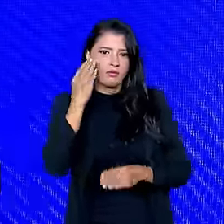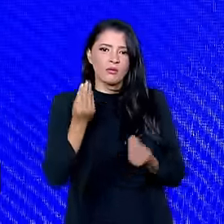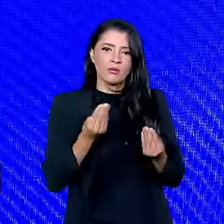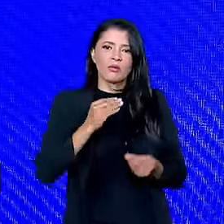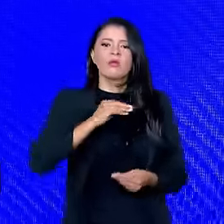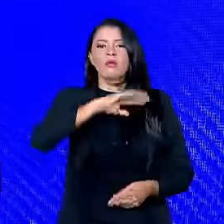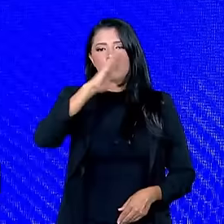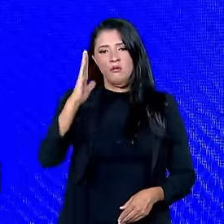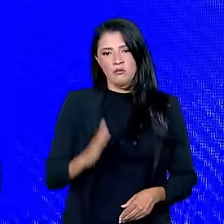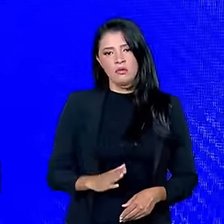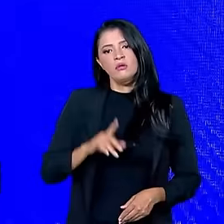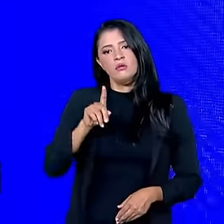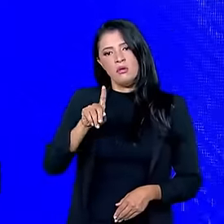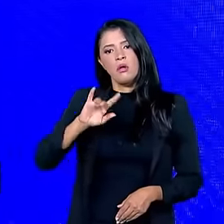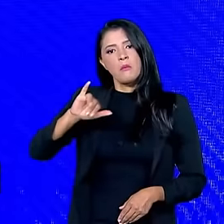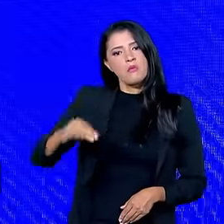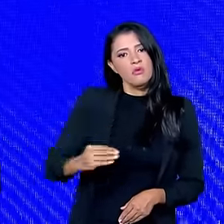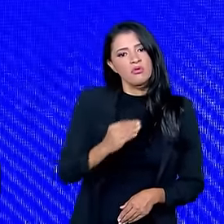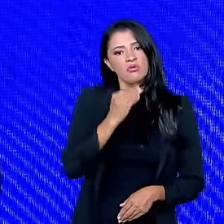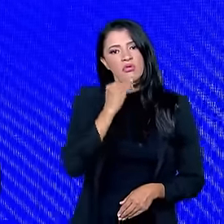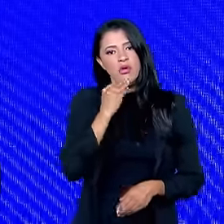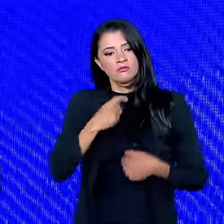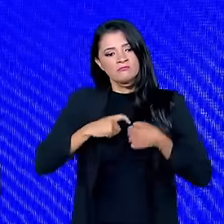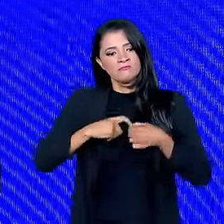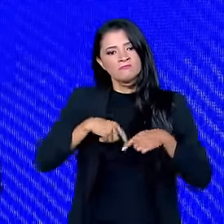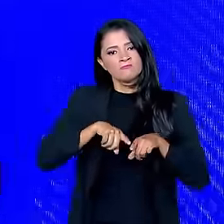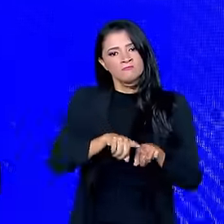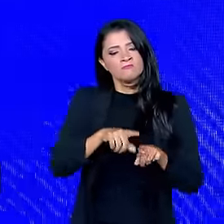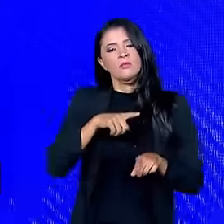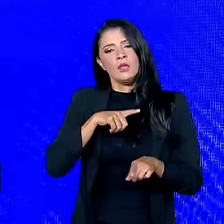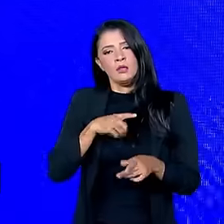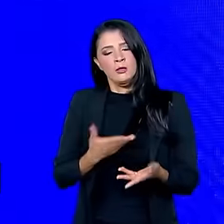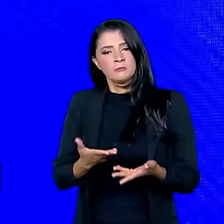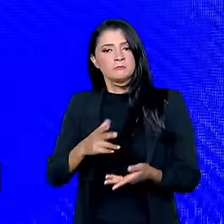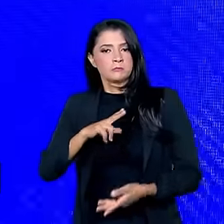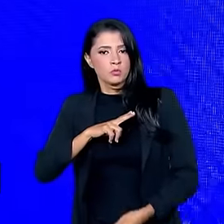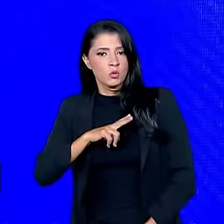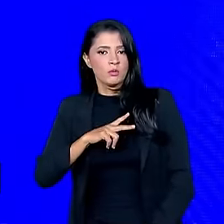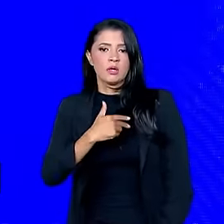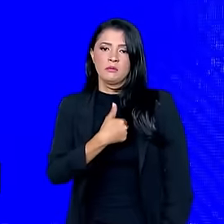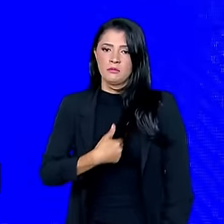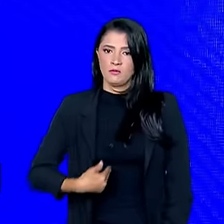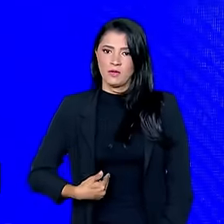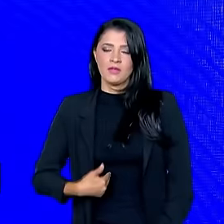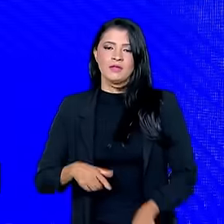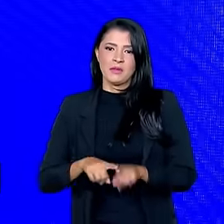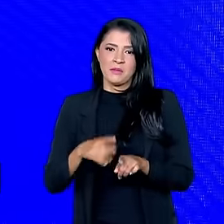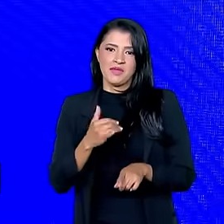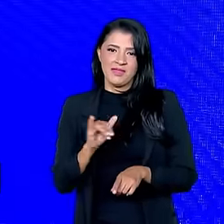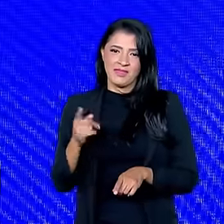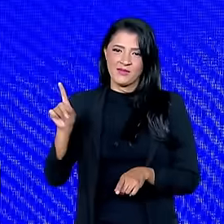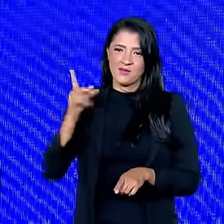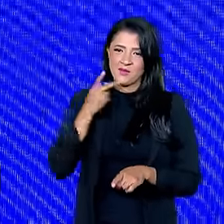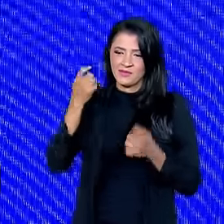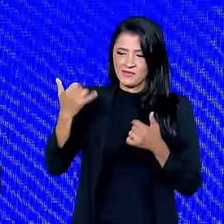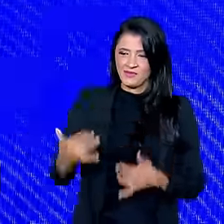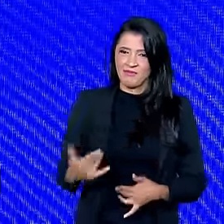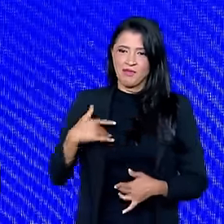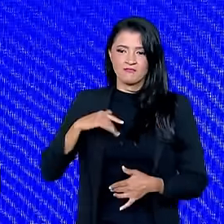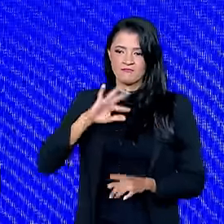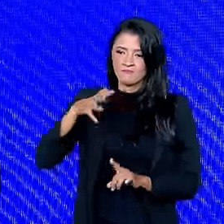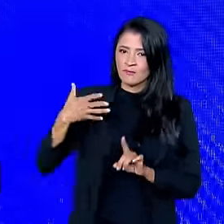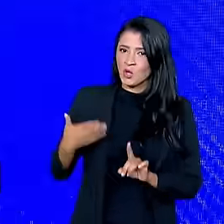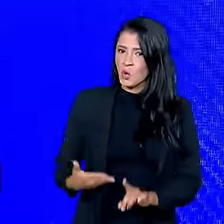oportunidade de estabelecer parcerias público-privadas. Só quero, por último, dizer que é uma honra muito grande estar presidindo o